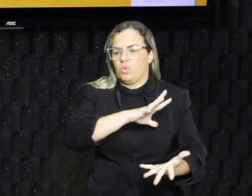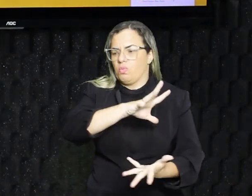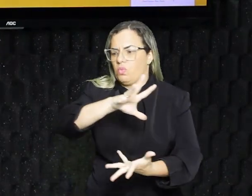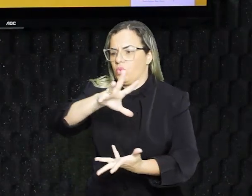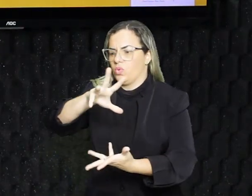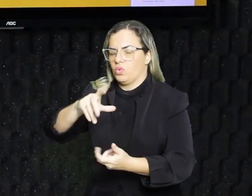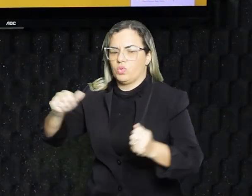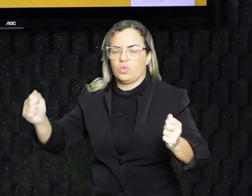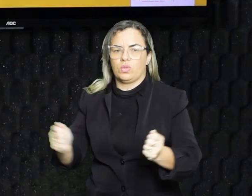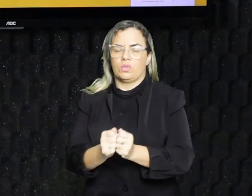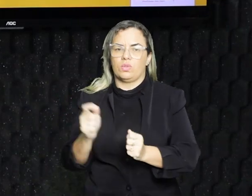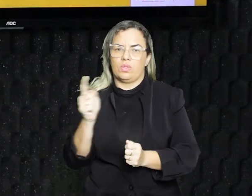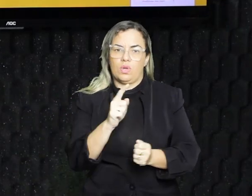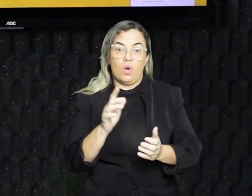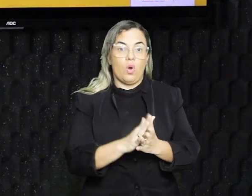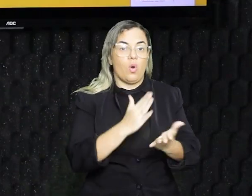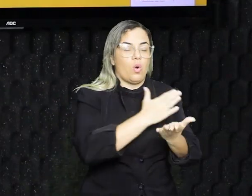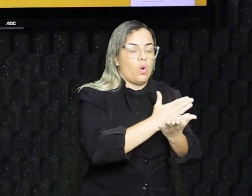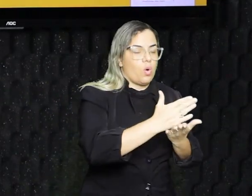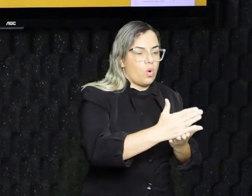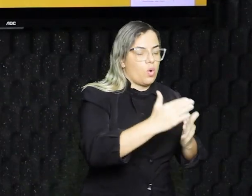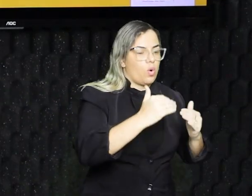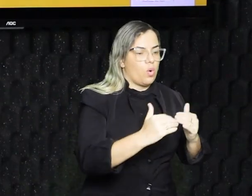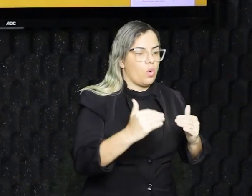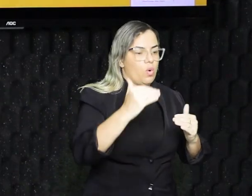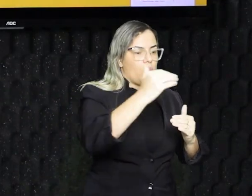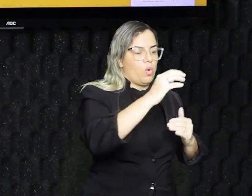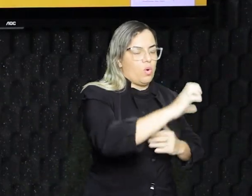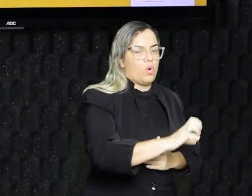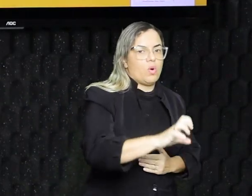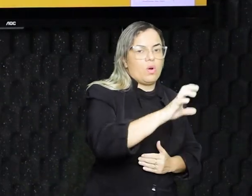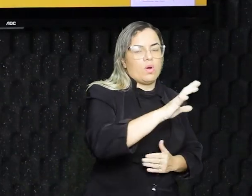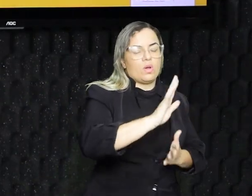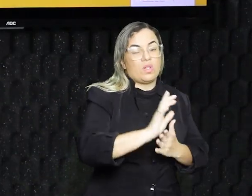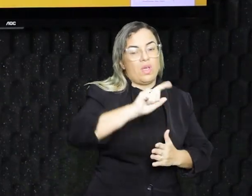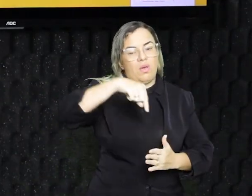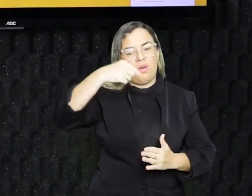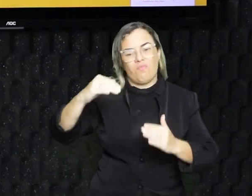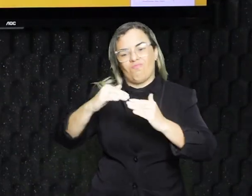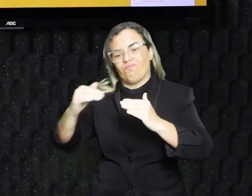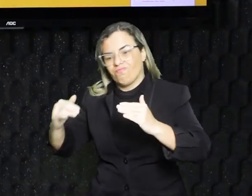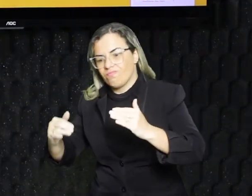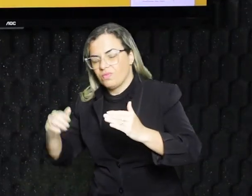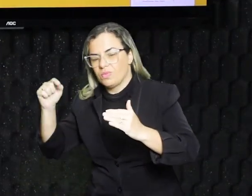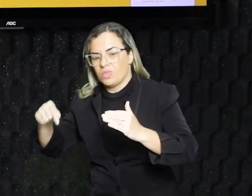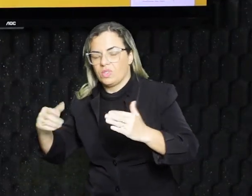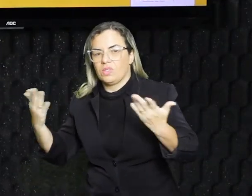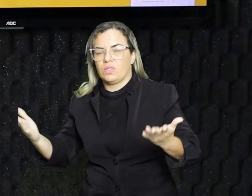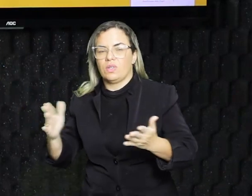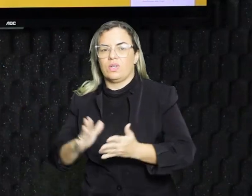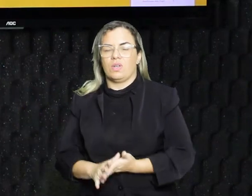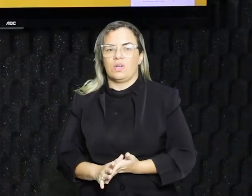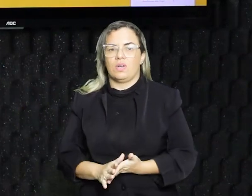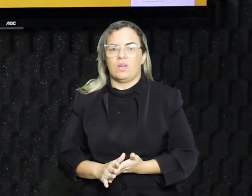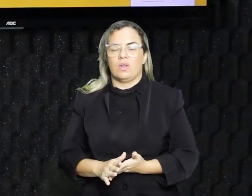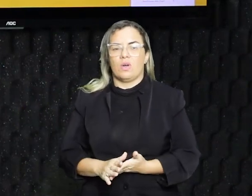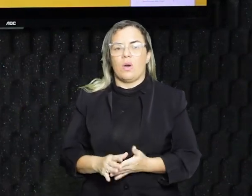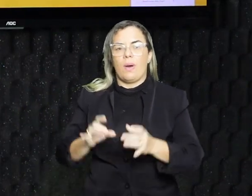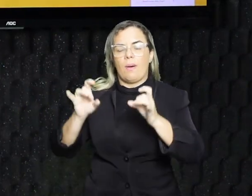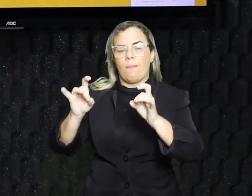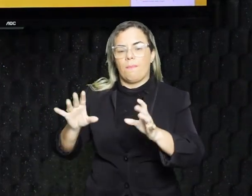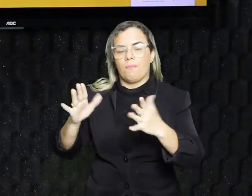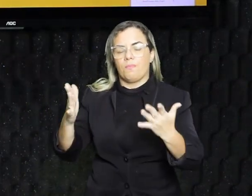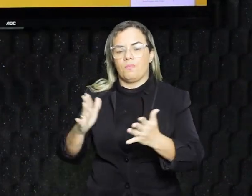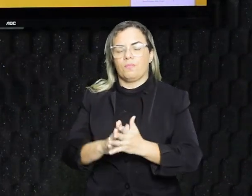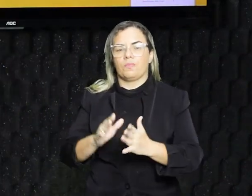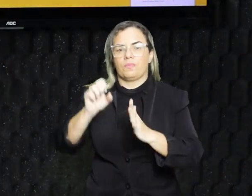Ele começa nas regiões desenvolvidas e, a posterior, chega nas regiões subdesenvolvidas e emergentes. Especificamente quando?